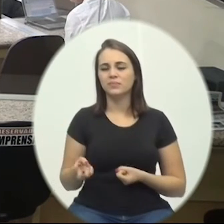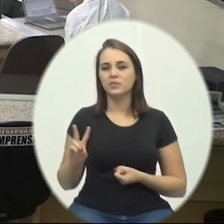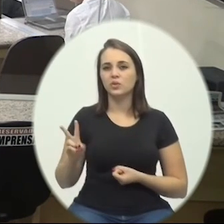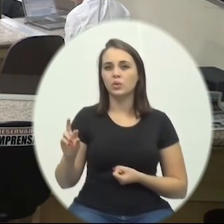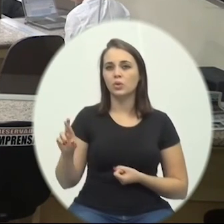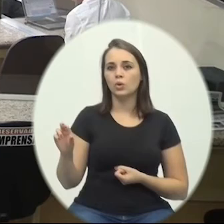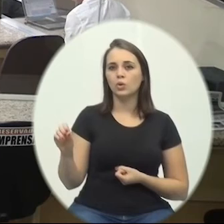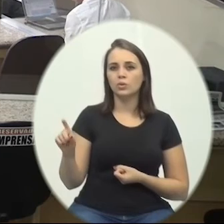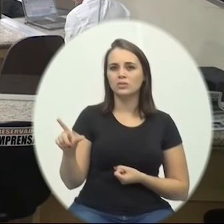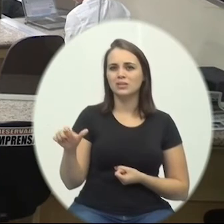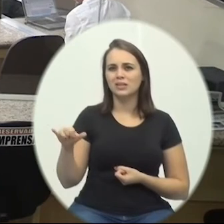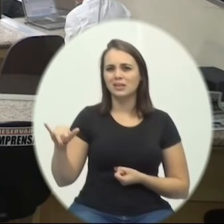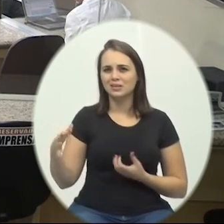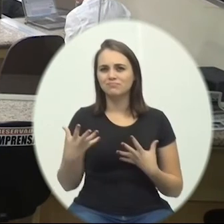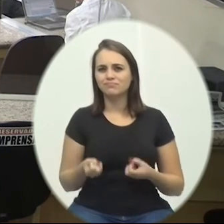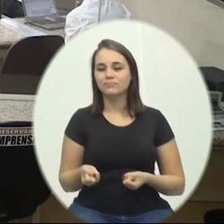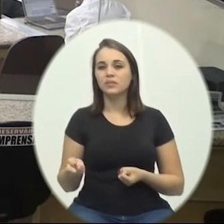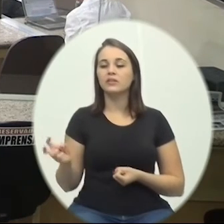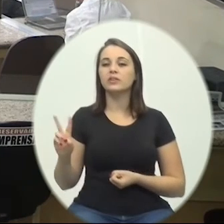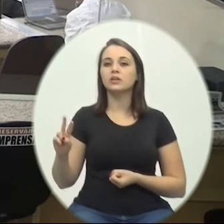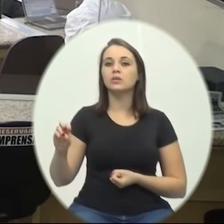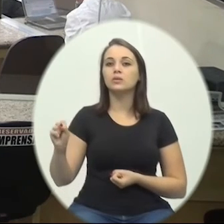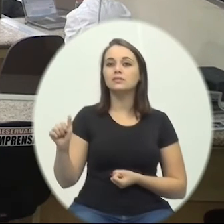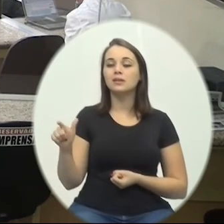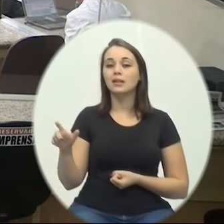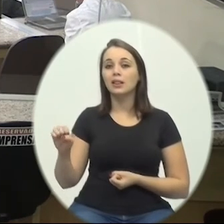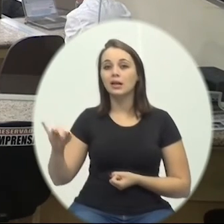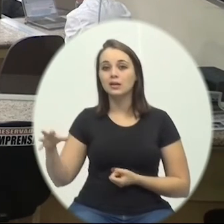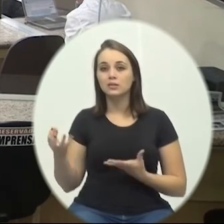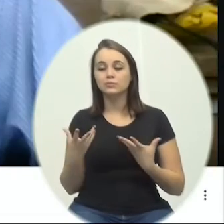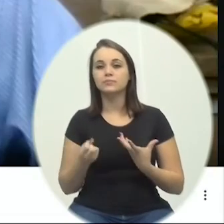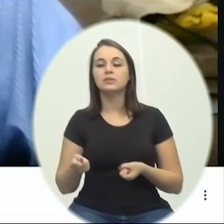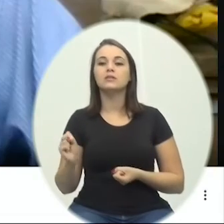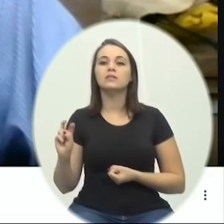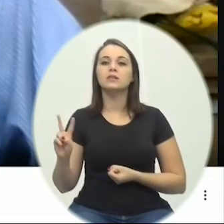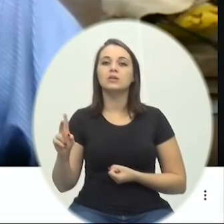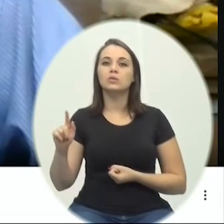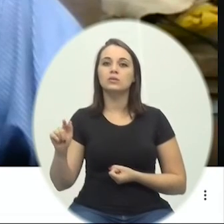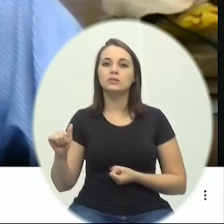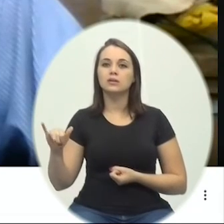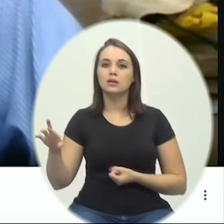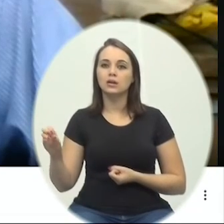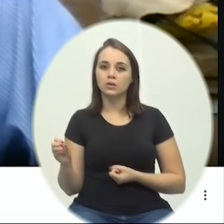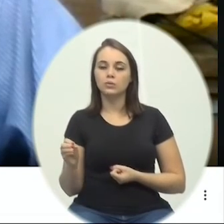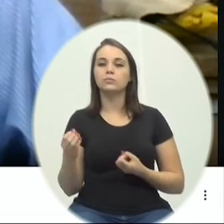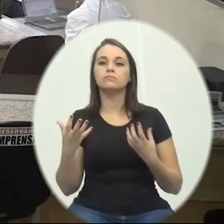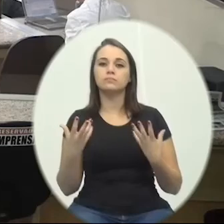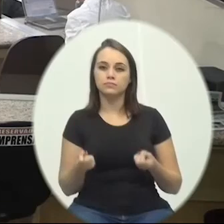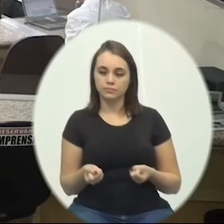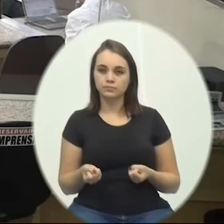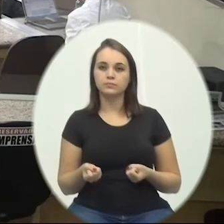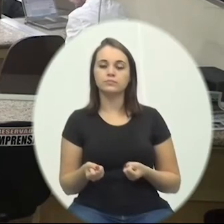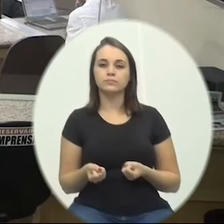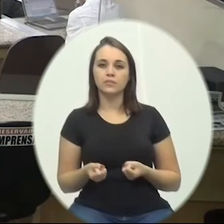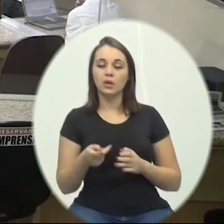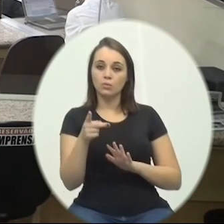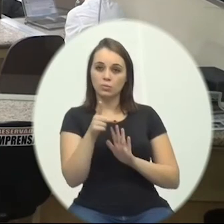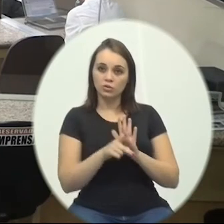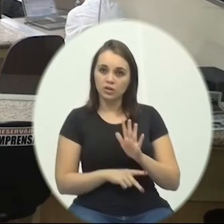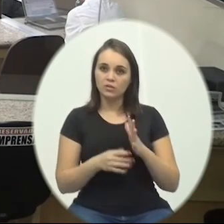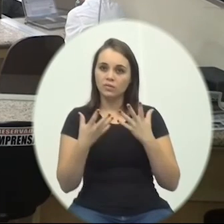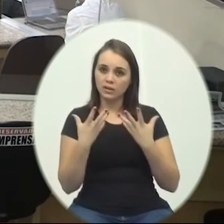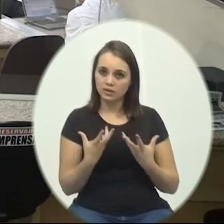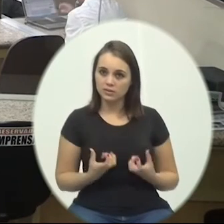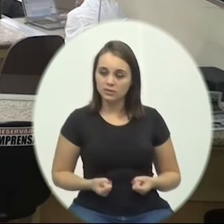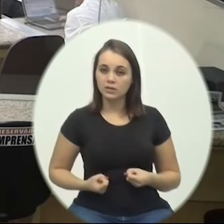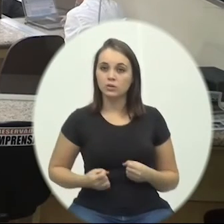Roseli. A favor, vereador Celésio Lima. A favor, vereador Zairo Casagrande. A favor. A favor. O projeto foi aprovado